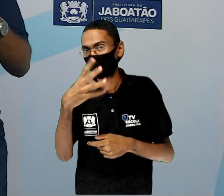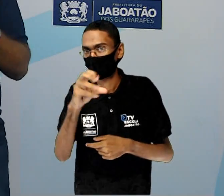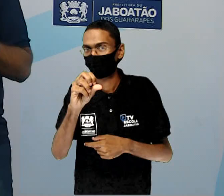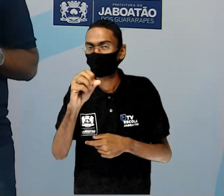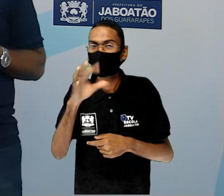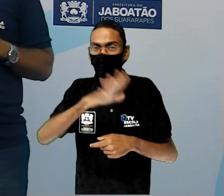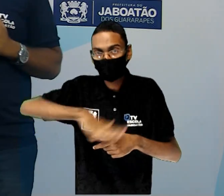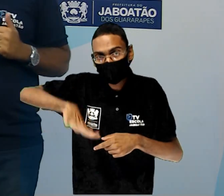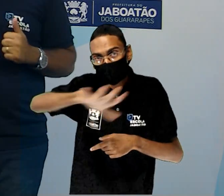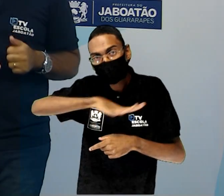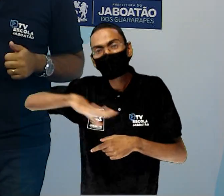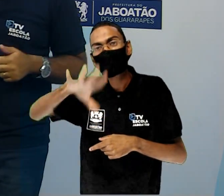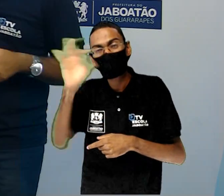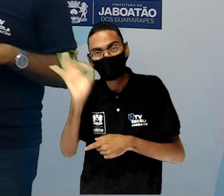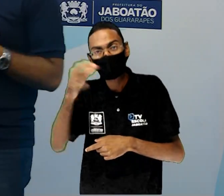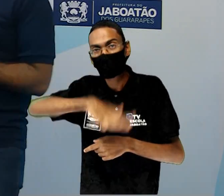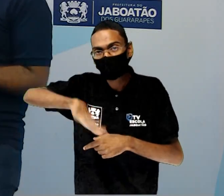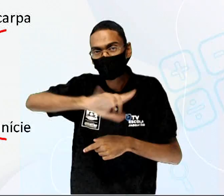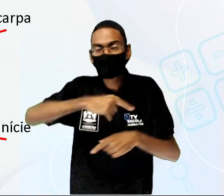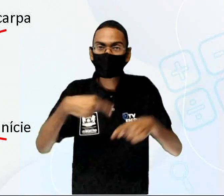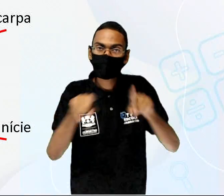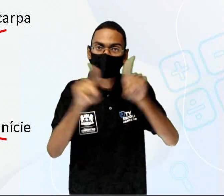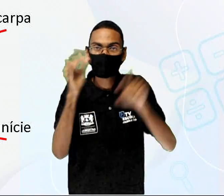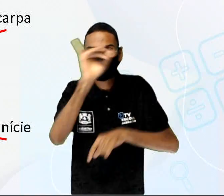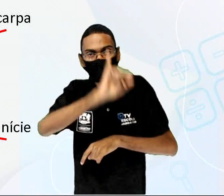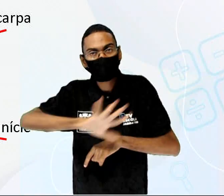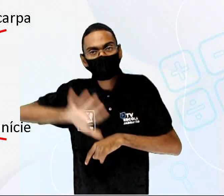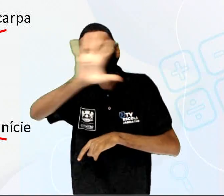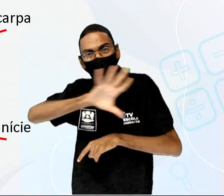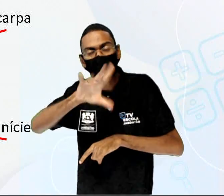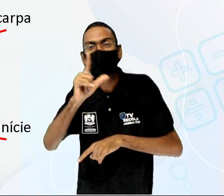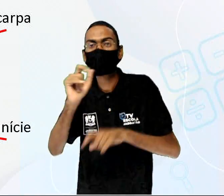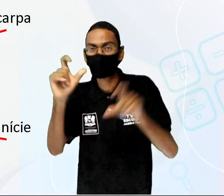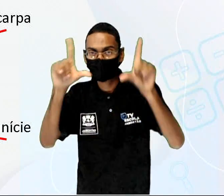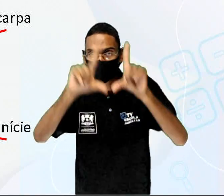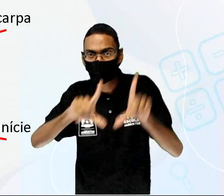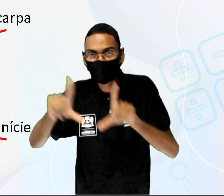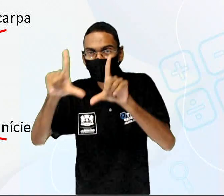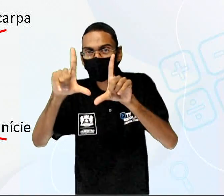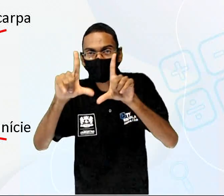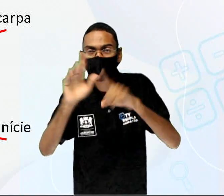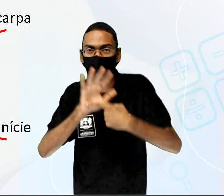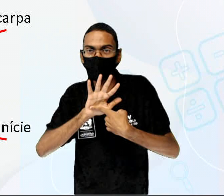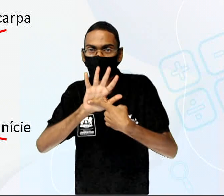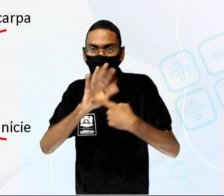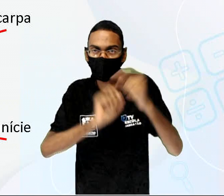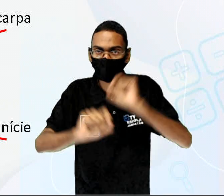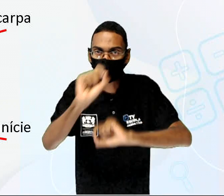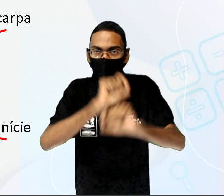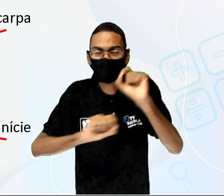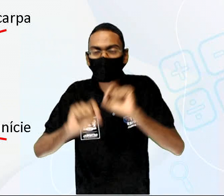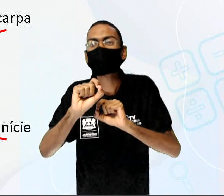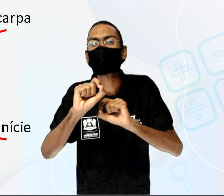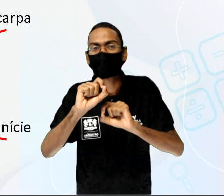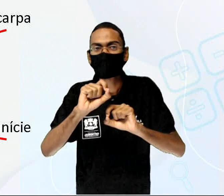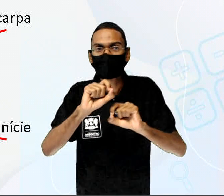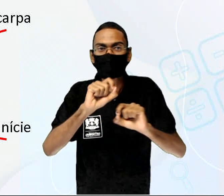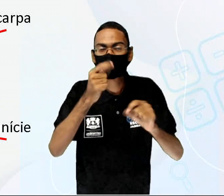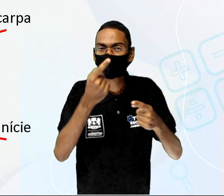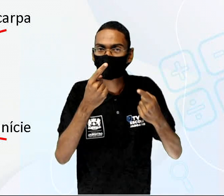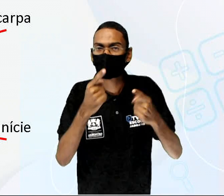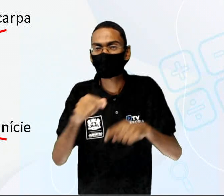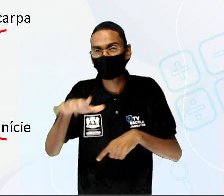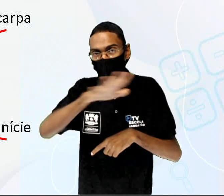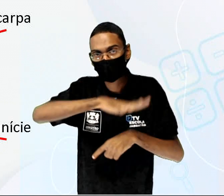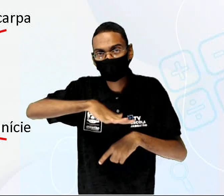aí temos exemplo de uma imagem que mostra, veja aí na tela, uma área de planalto, a seta está indicando,